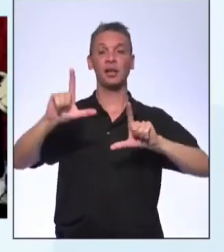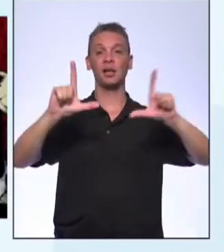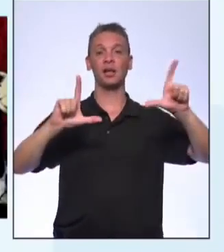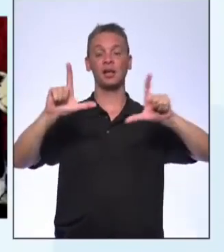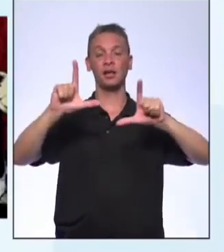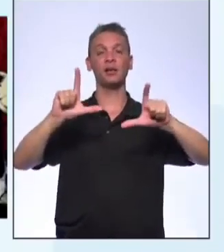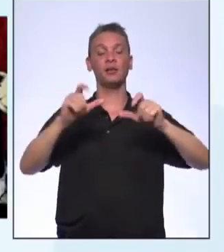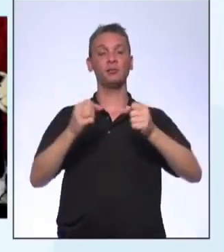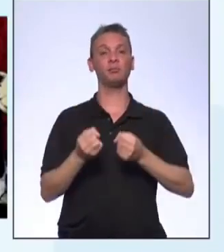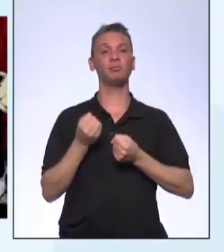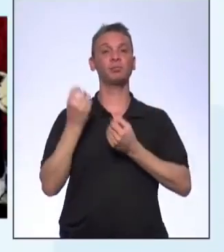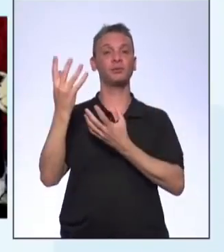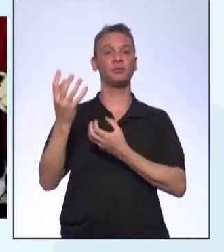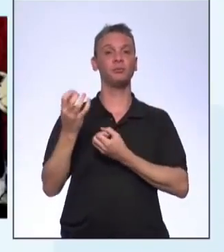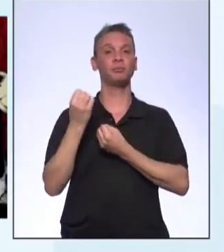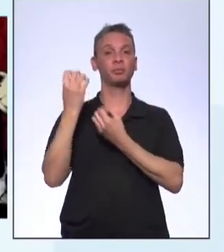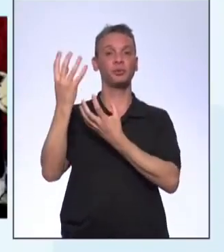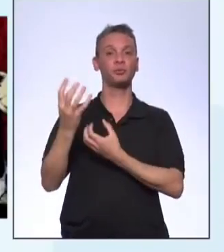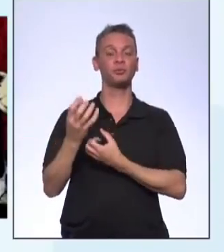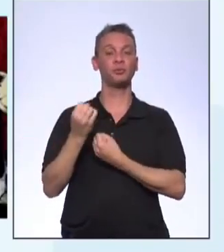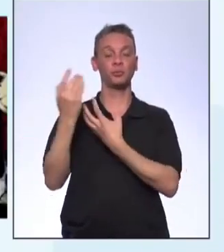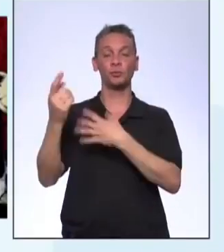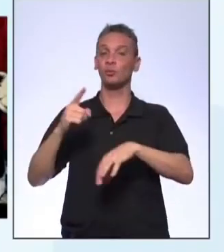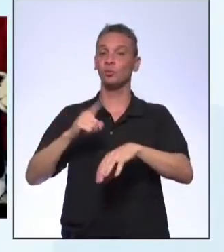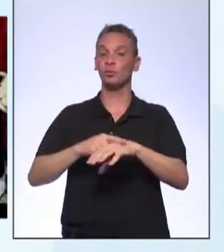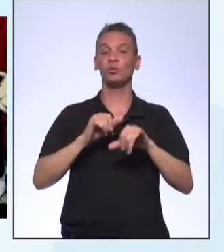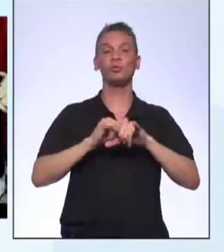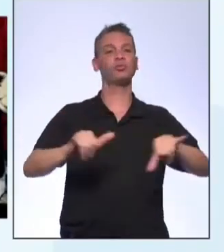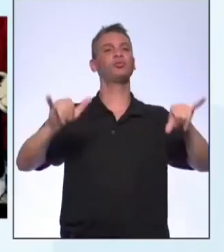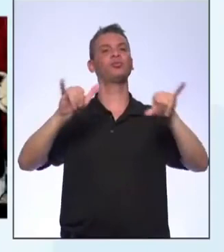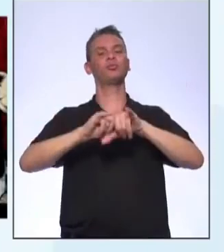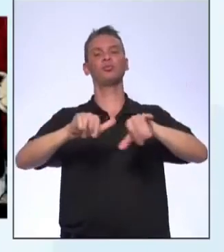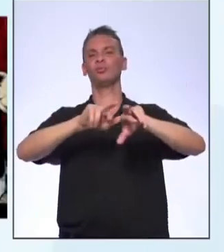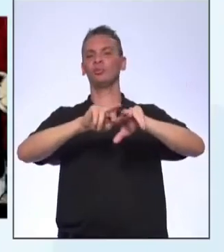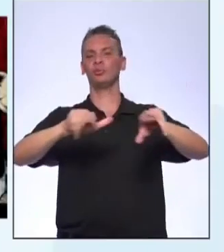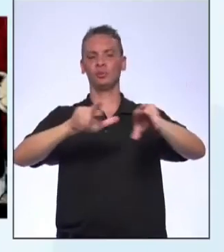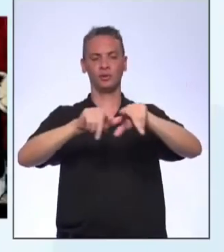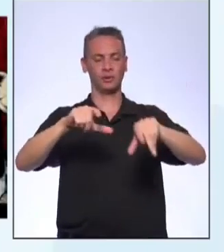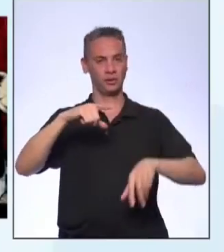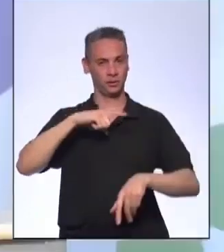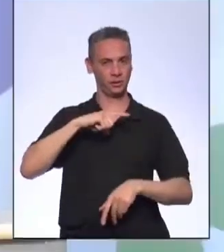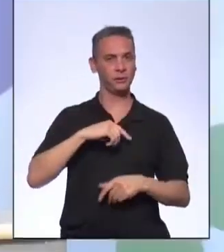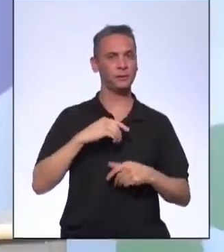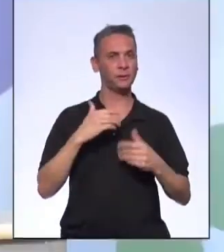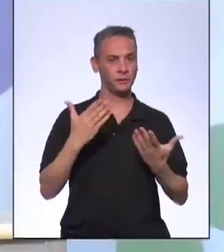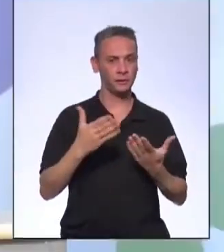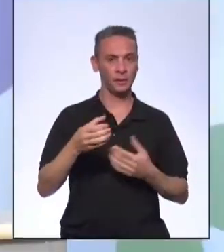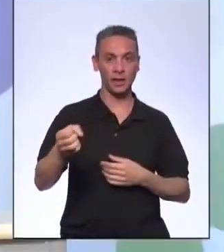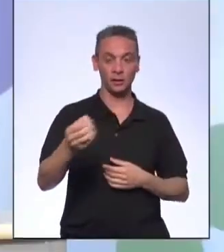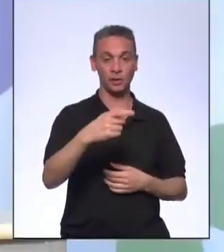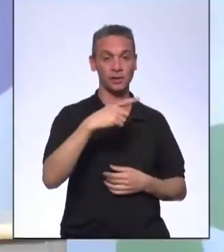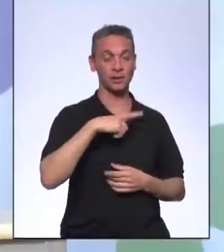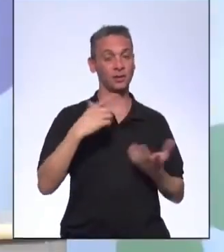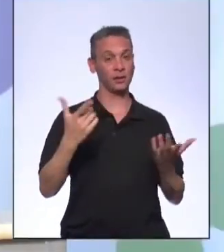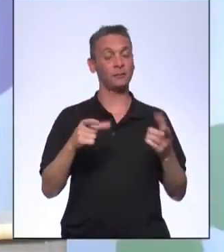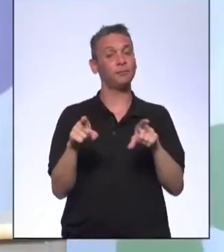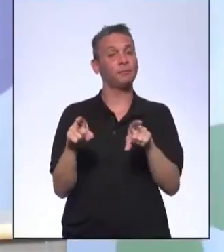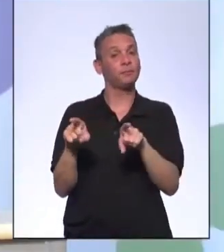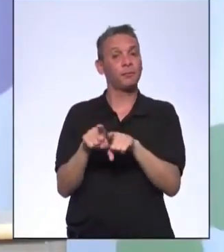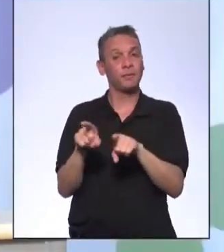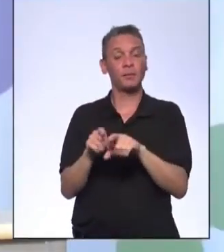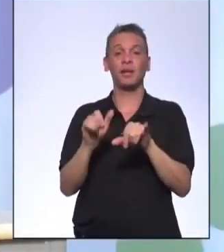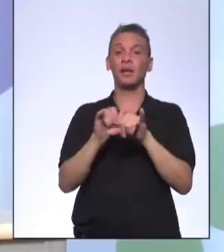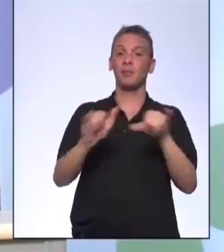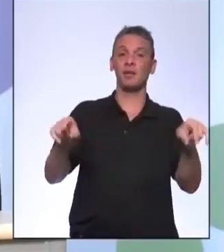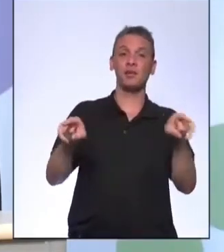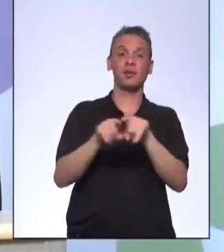que produz informações, notícias extremamente importantes para nos mantermos atualizados, mas também é uma mídia